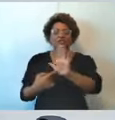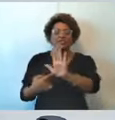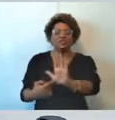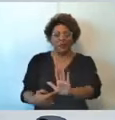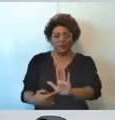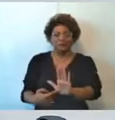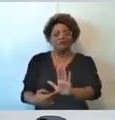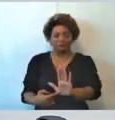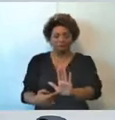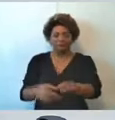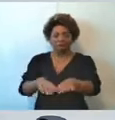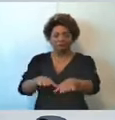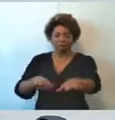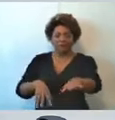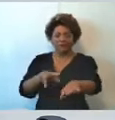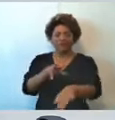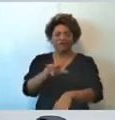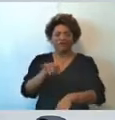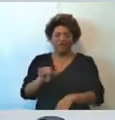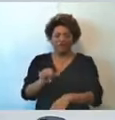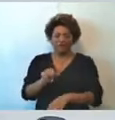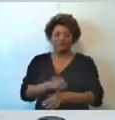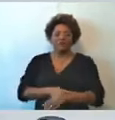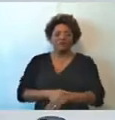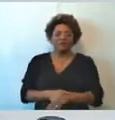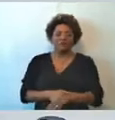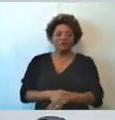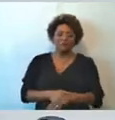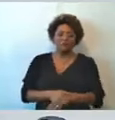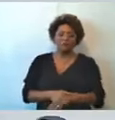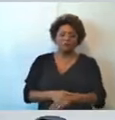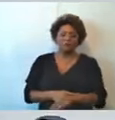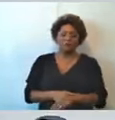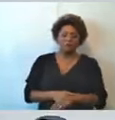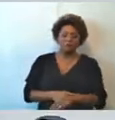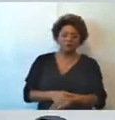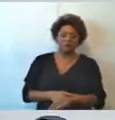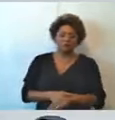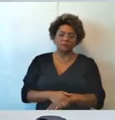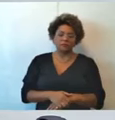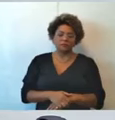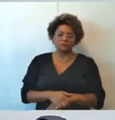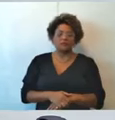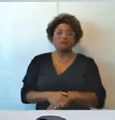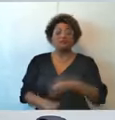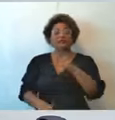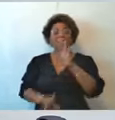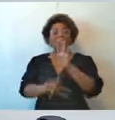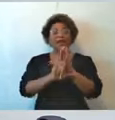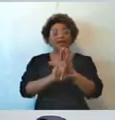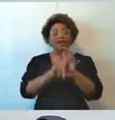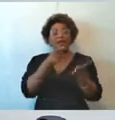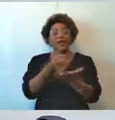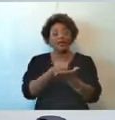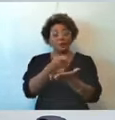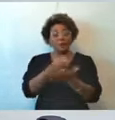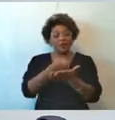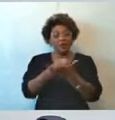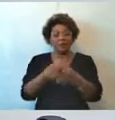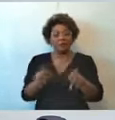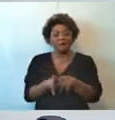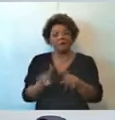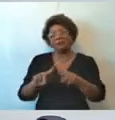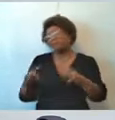dá visibilidade no trânsito. A lei obriga, né? Só é que... A lei obriga, mas não se tem fiscalização. Só é que não tem fiscalização. Exatamente, é um